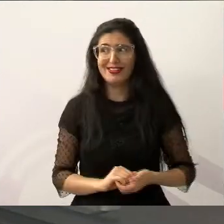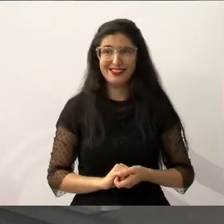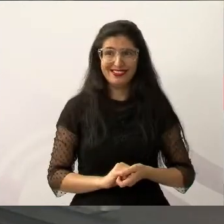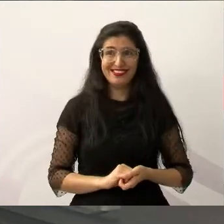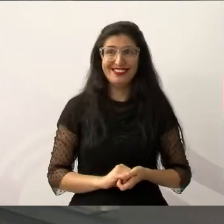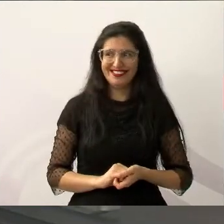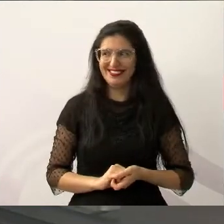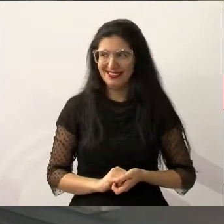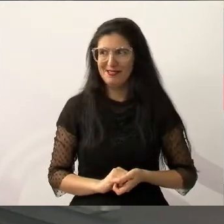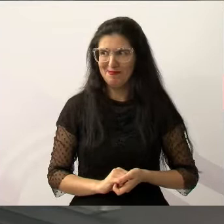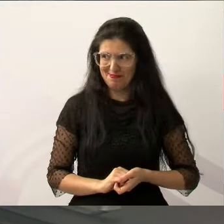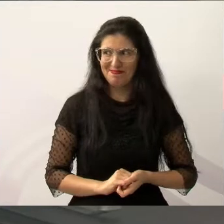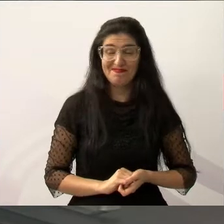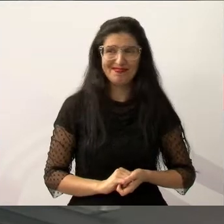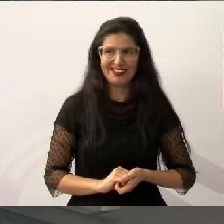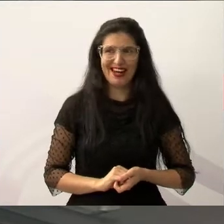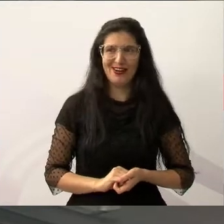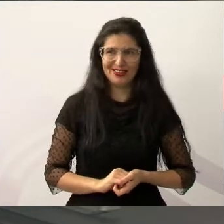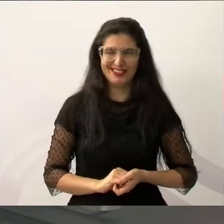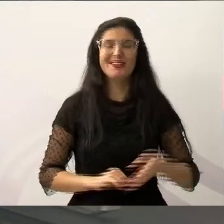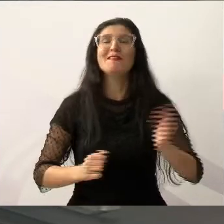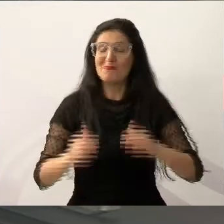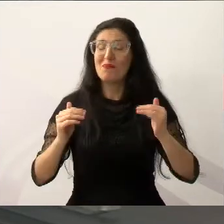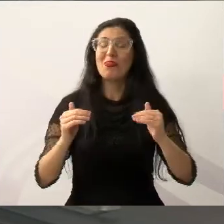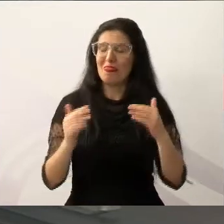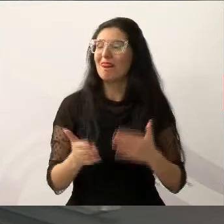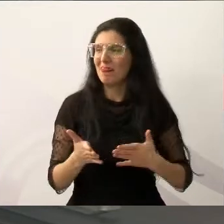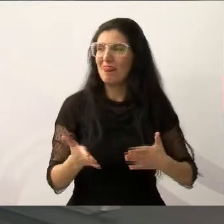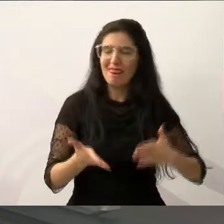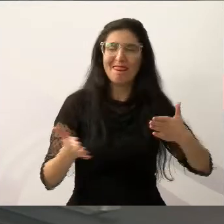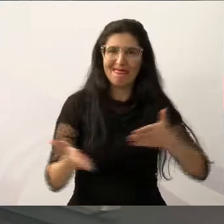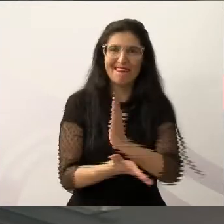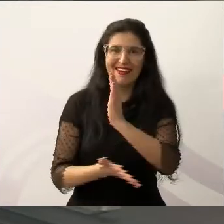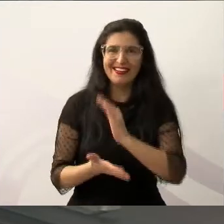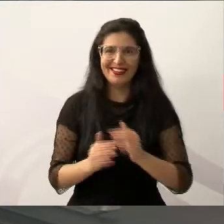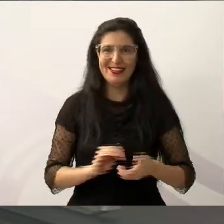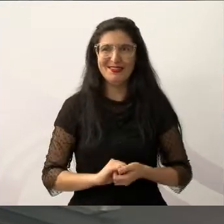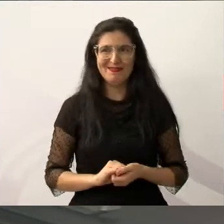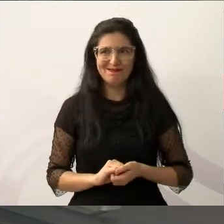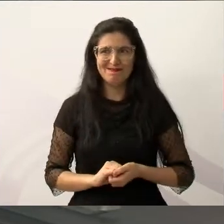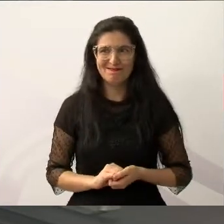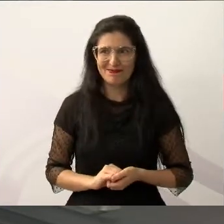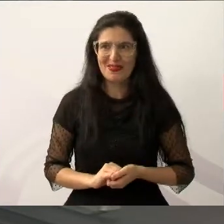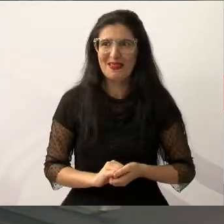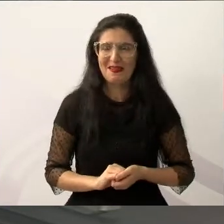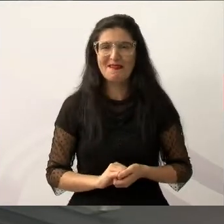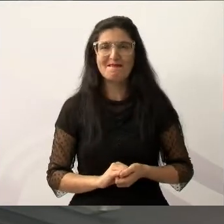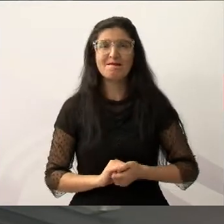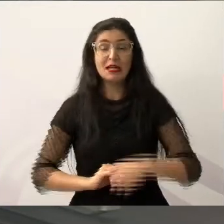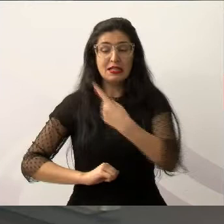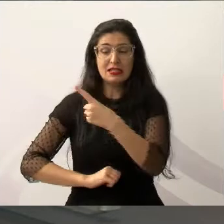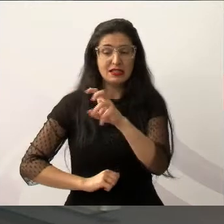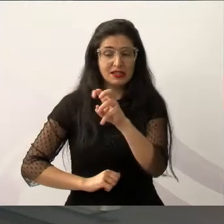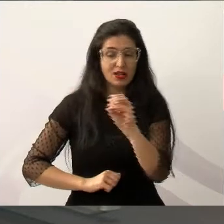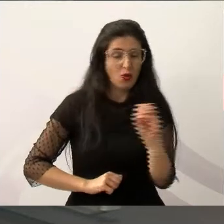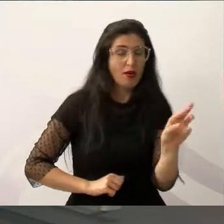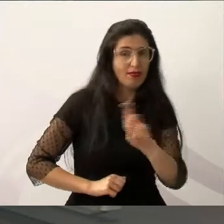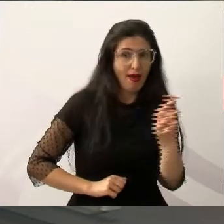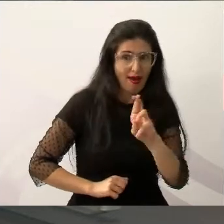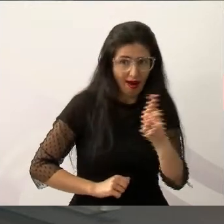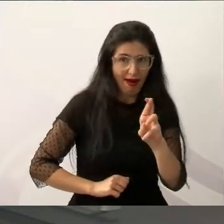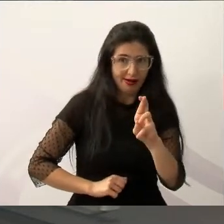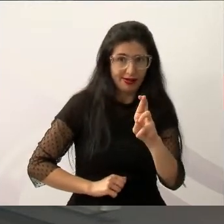o meu posicionamento. Sou favorável, sim, à questão, só para finalizar, senhor presidente, das 2 parcelas de 150 aos